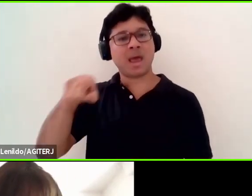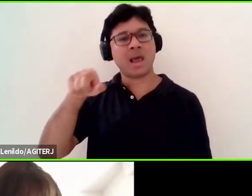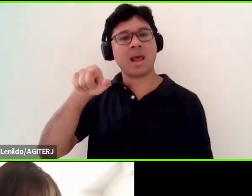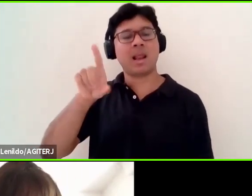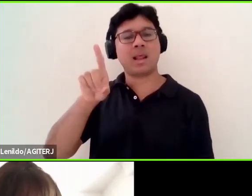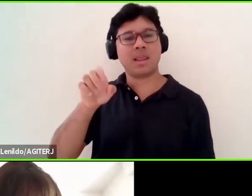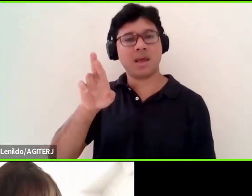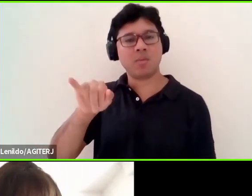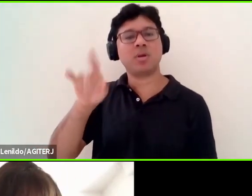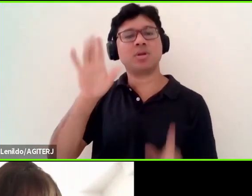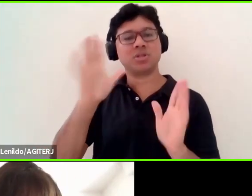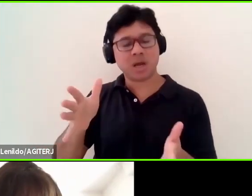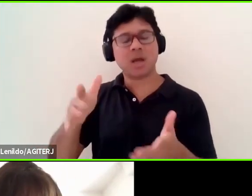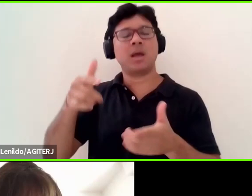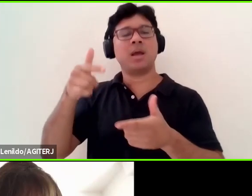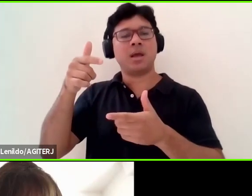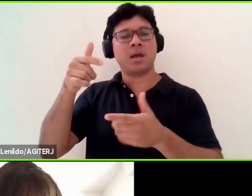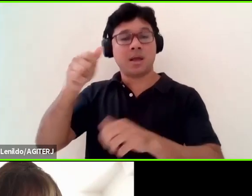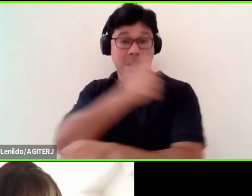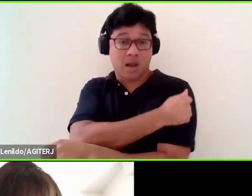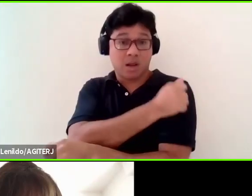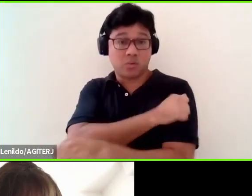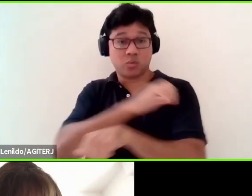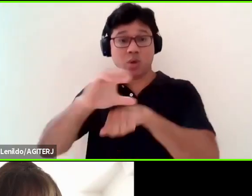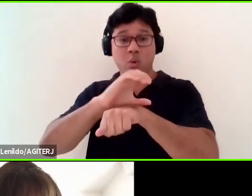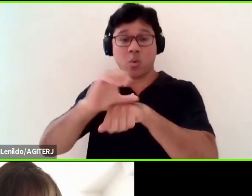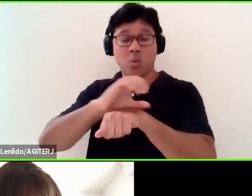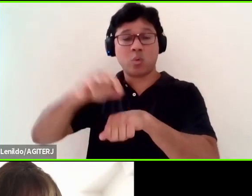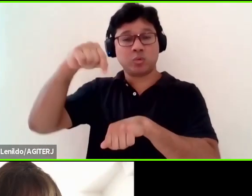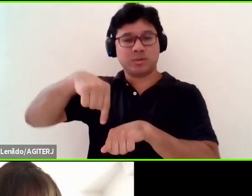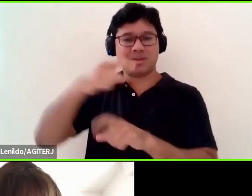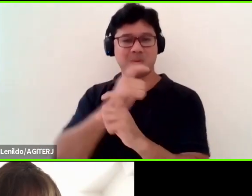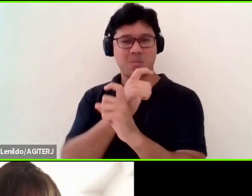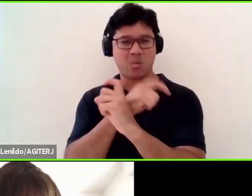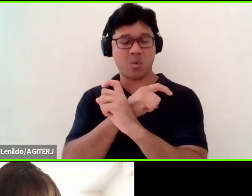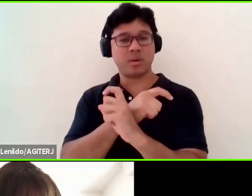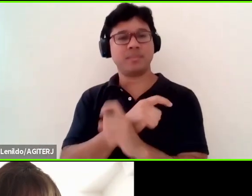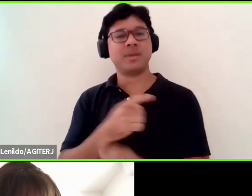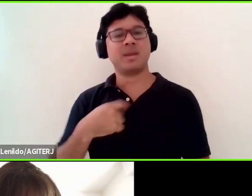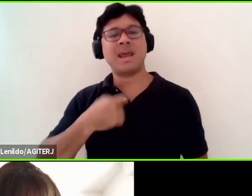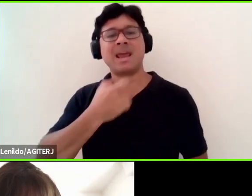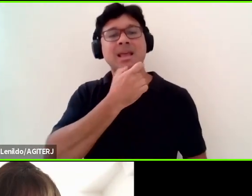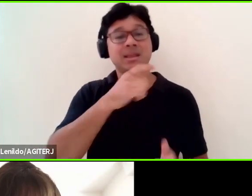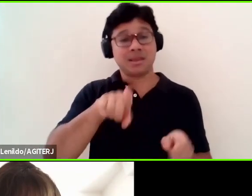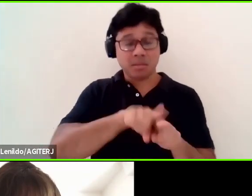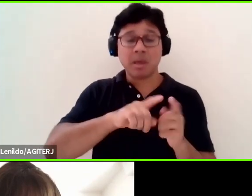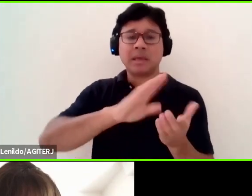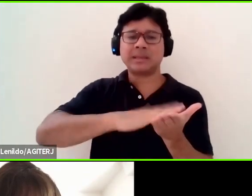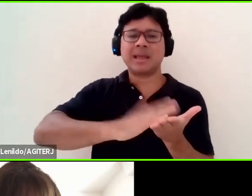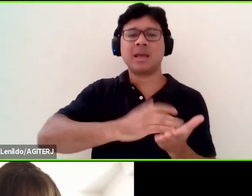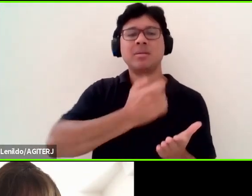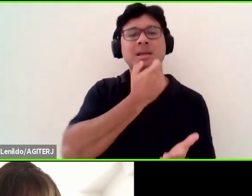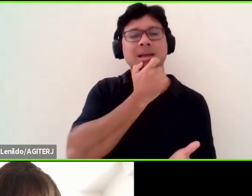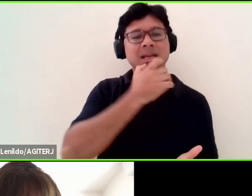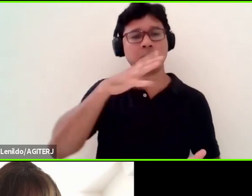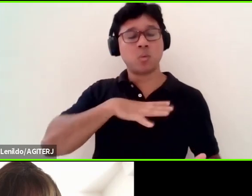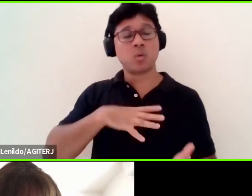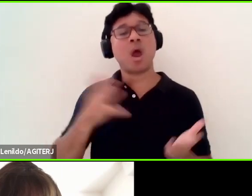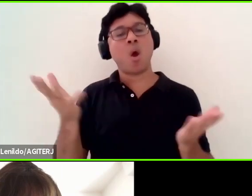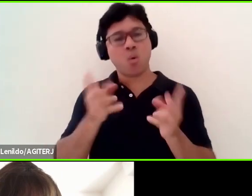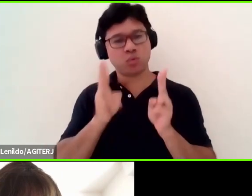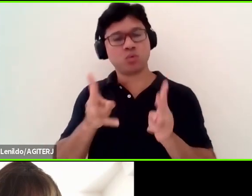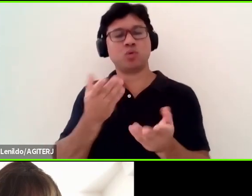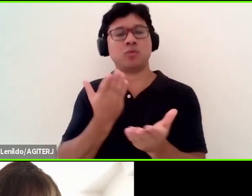de intérpretes da PUC, e os intérpretes que estão atuando aqui hoje, o inglês-português, são atuais alunos formandos,